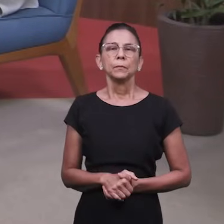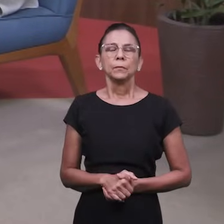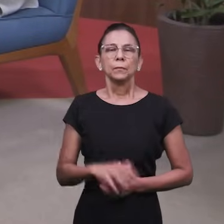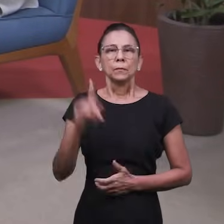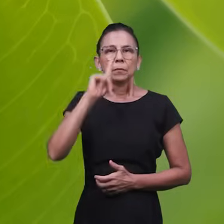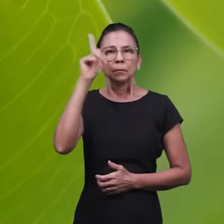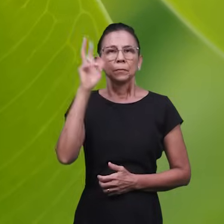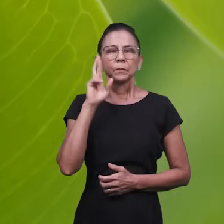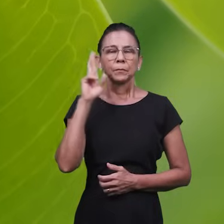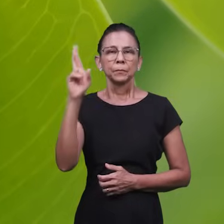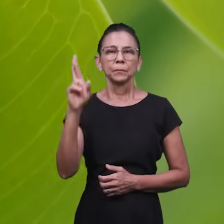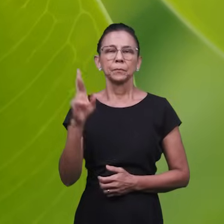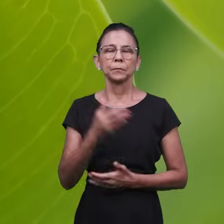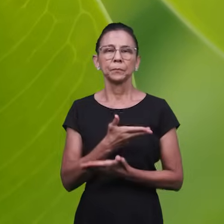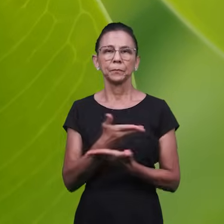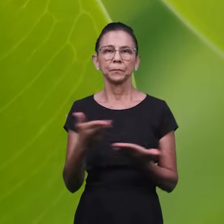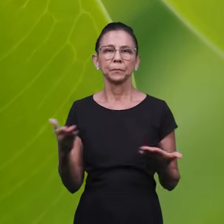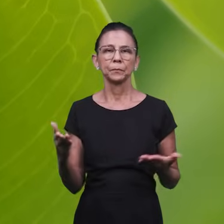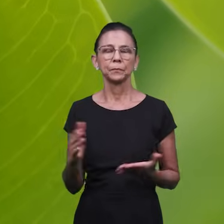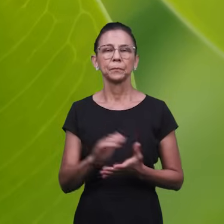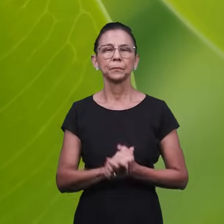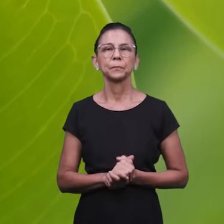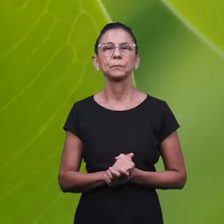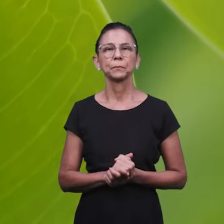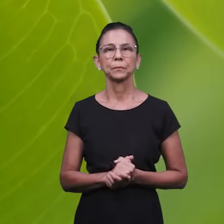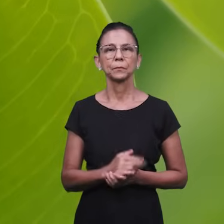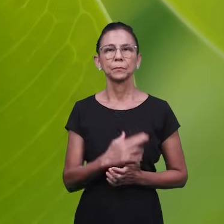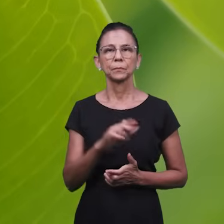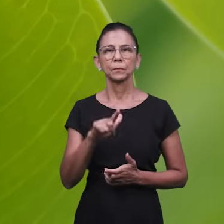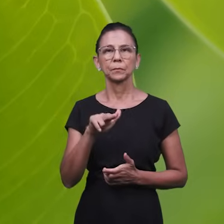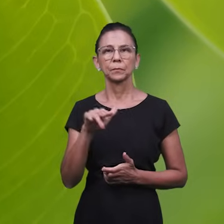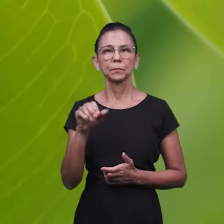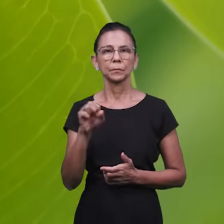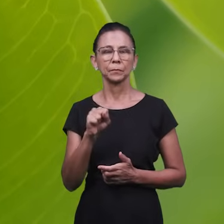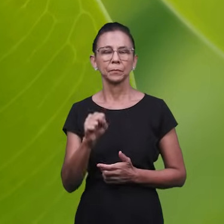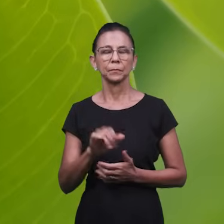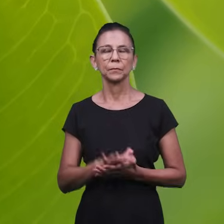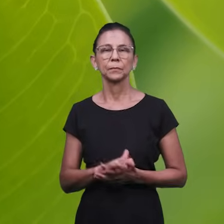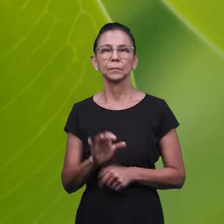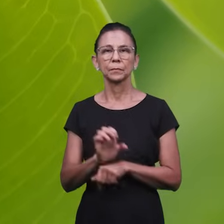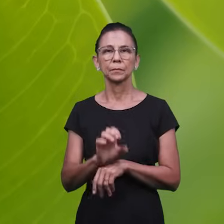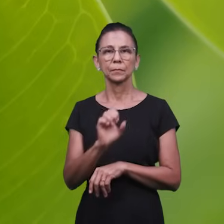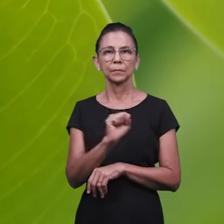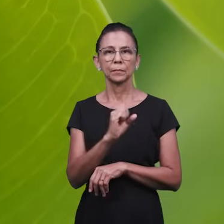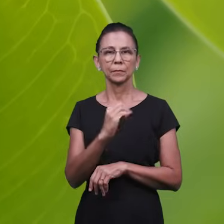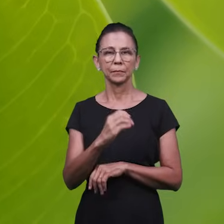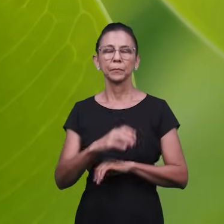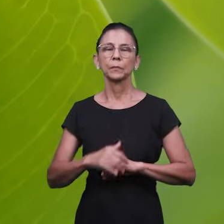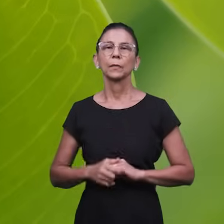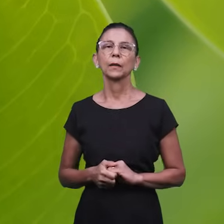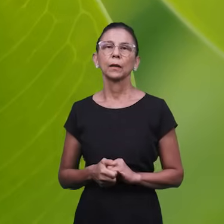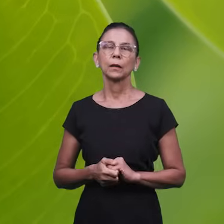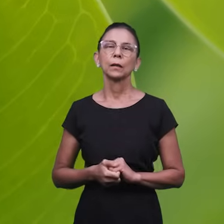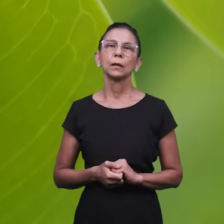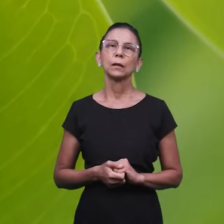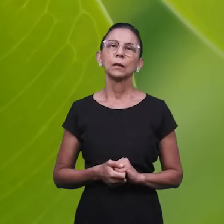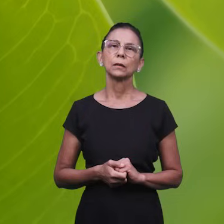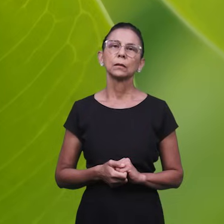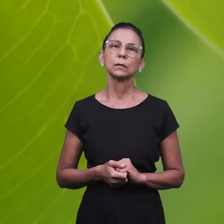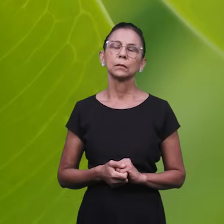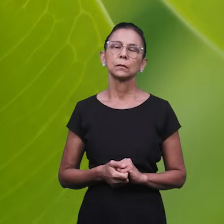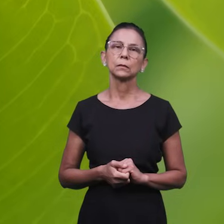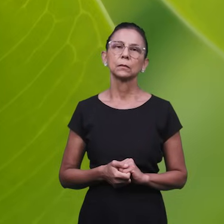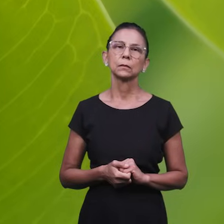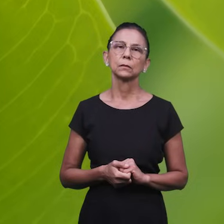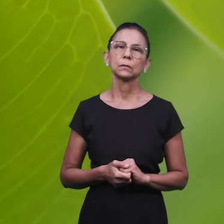assistir aos vídeos. A paz do Senhor, irmãos. Meu nome é Luiz, da Igreja da Barra do Aririu, na Palhoça, Santa Catarina, do pastor Reinaldo. E